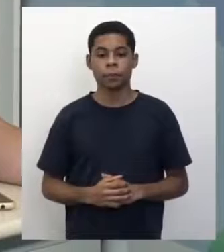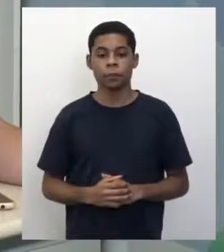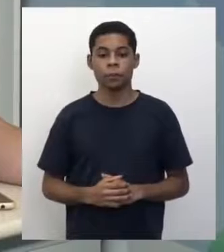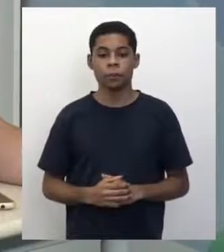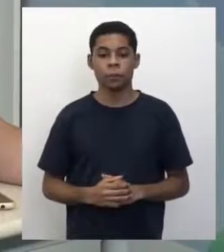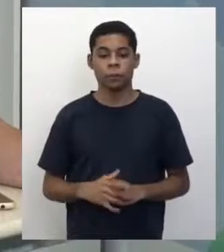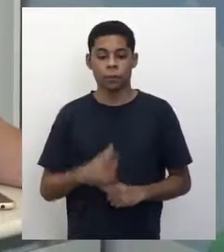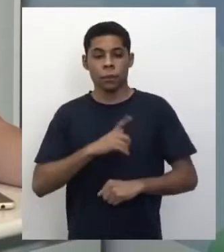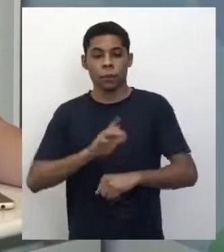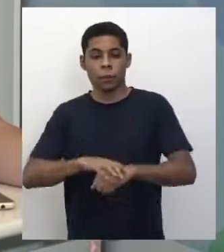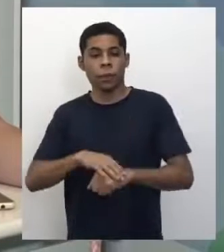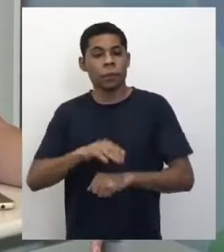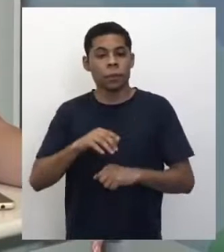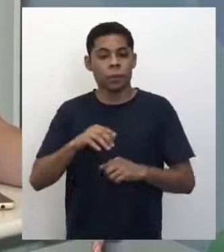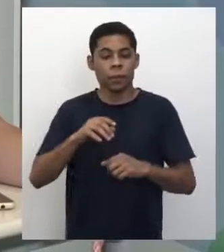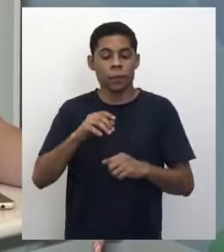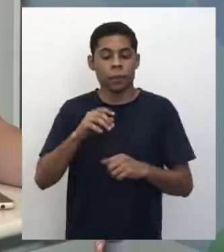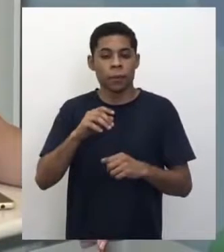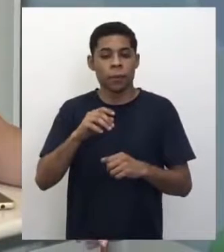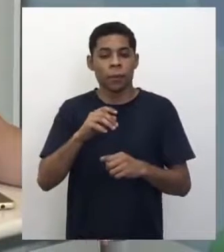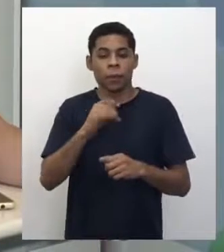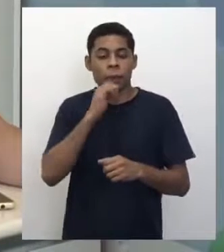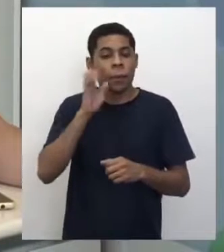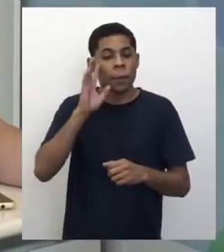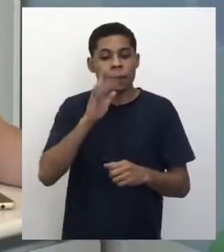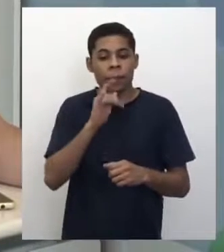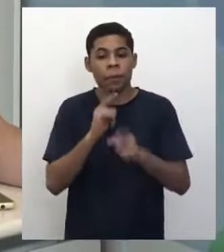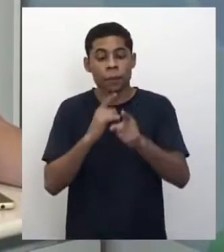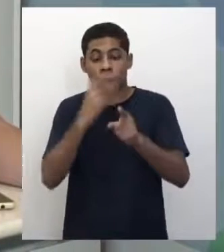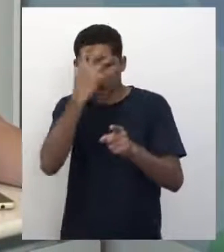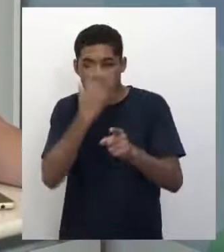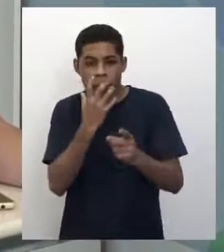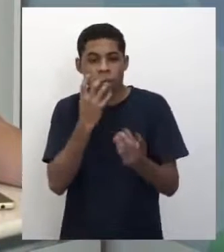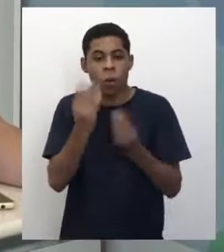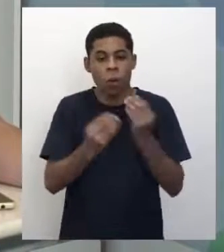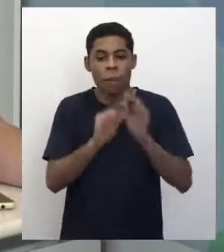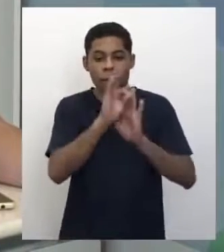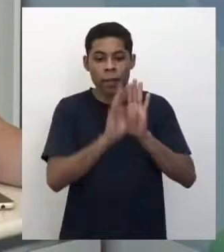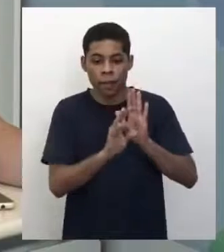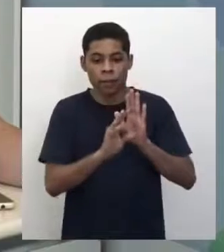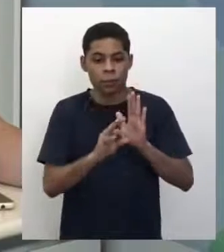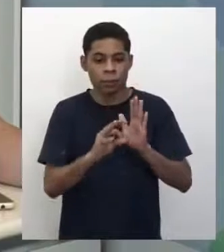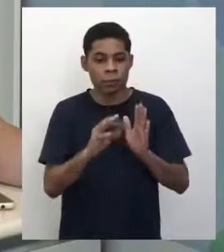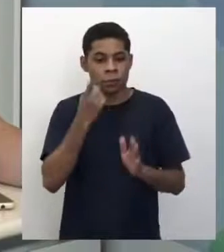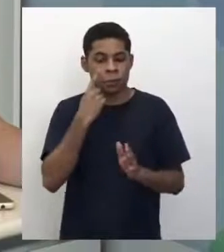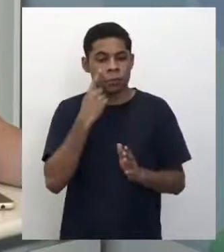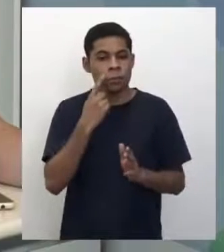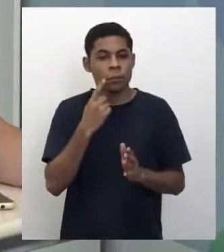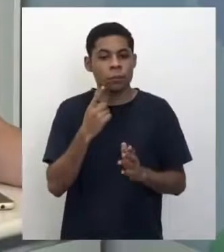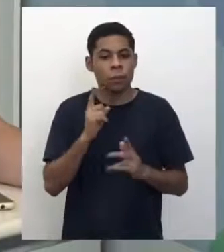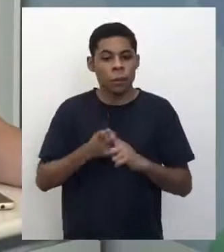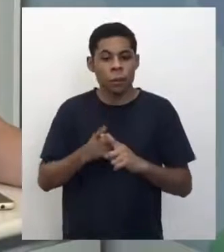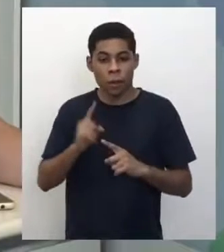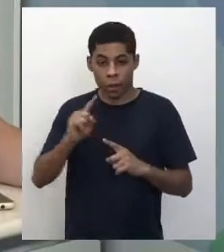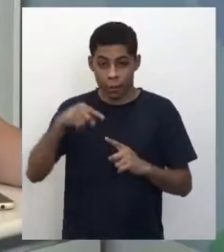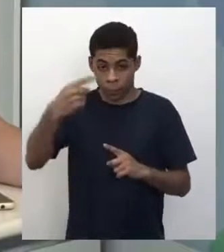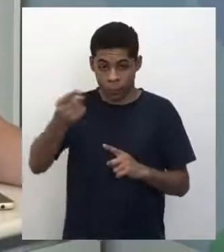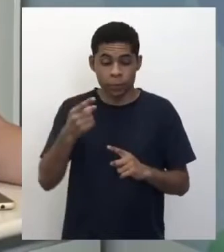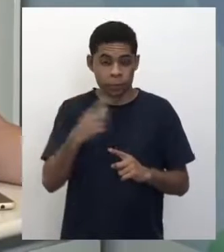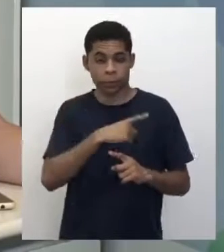para fazer você bravo no texto do Teatro Bunraku, porque a próxima